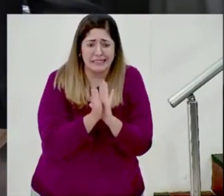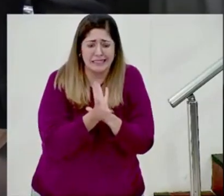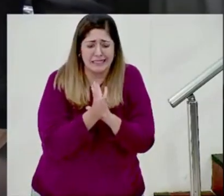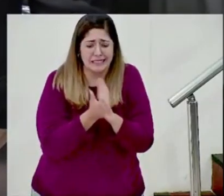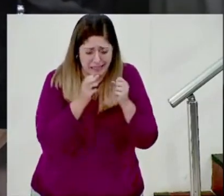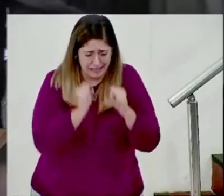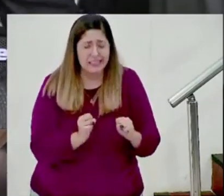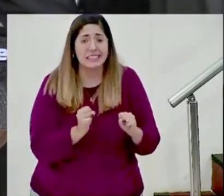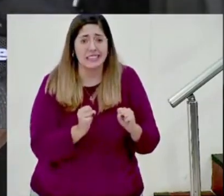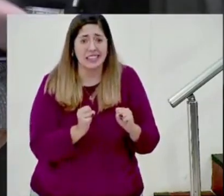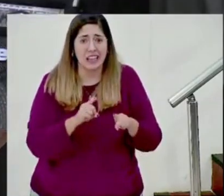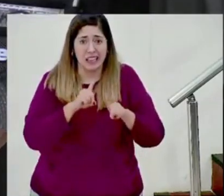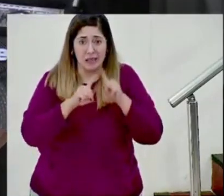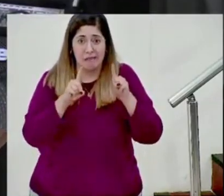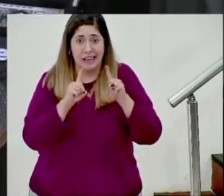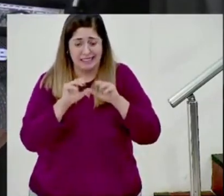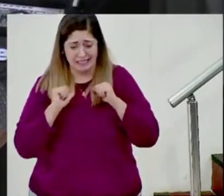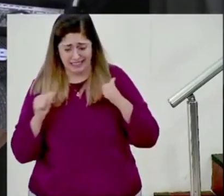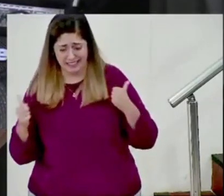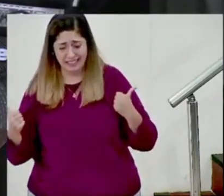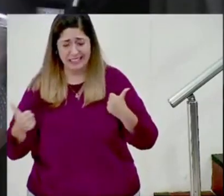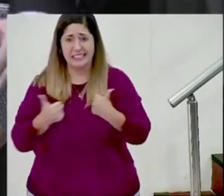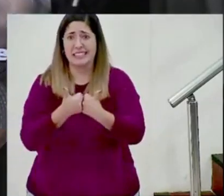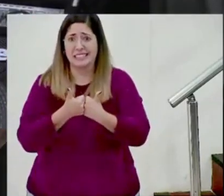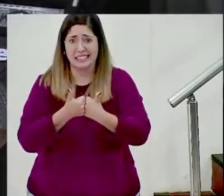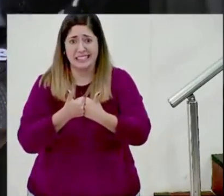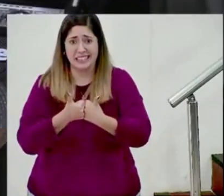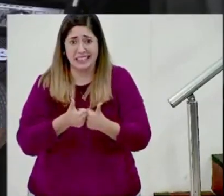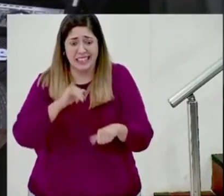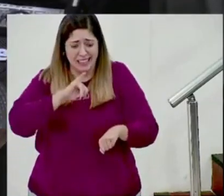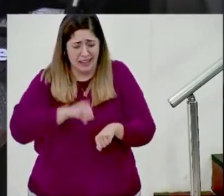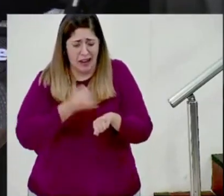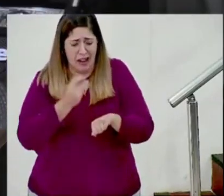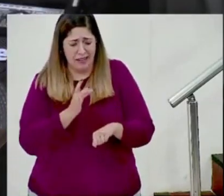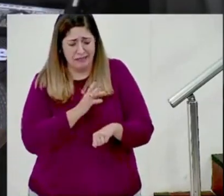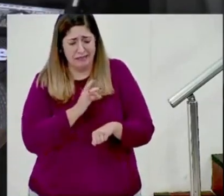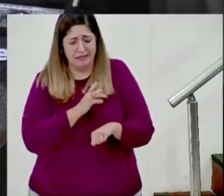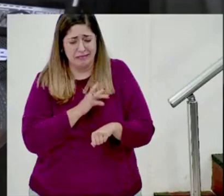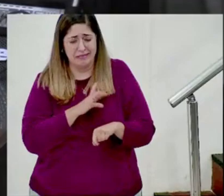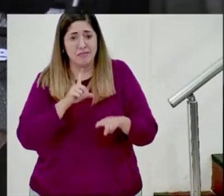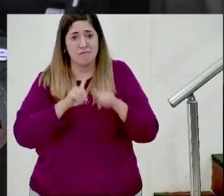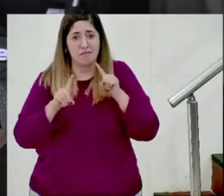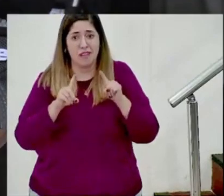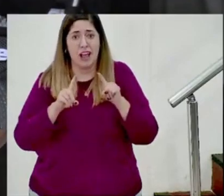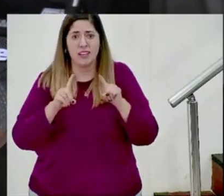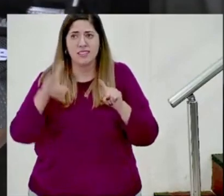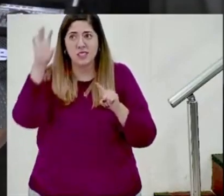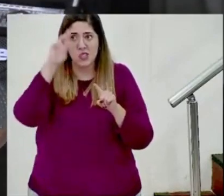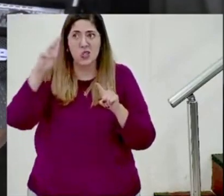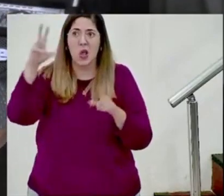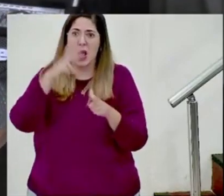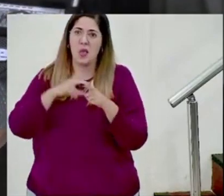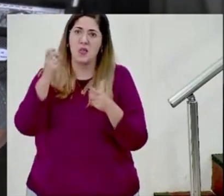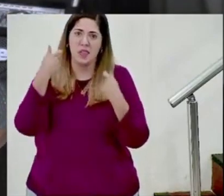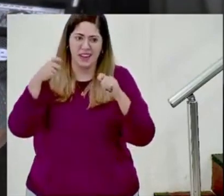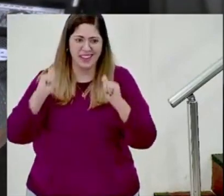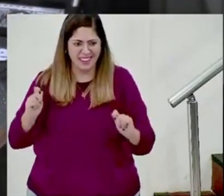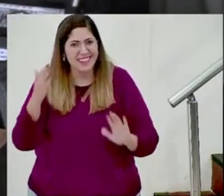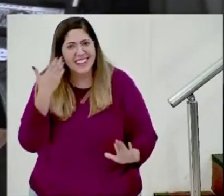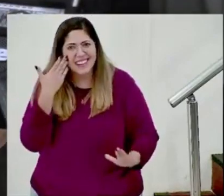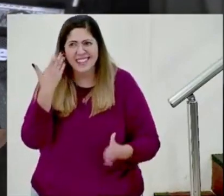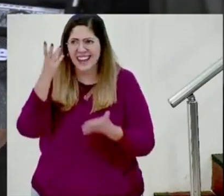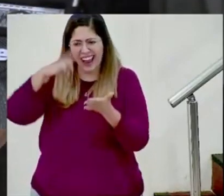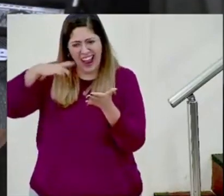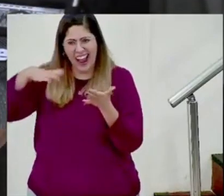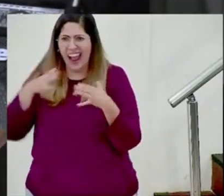império, quando Deus falou: aqui os seus limites acabaram, aqui eu ponho fim à sua guerra. Então, quando você começa a ler esse